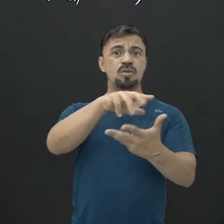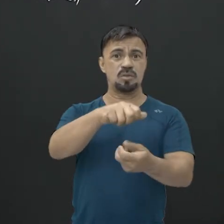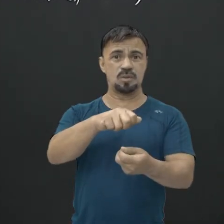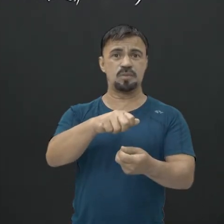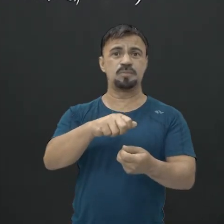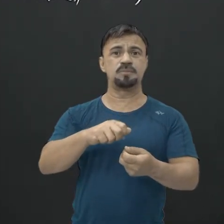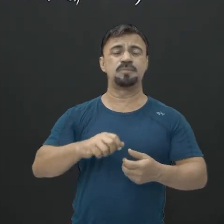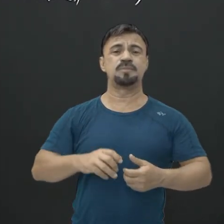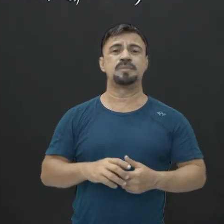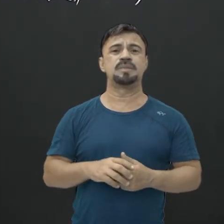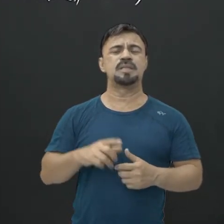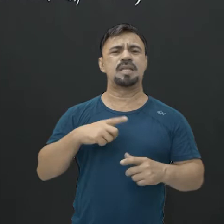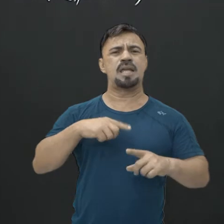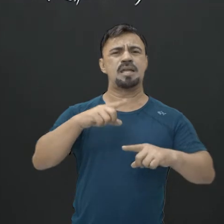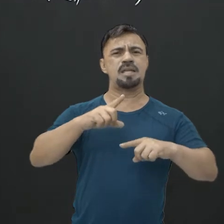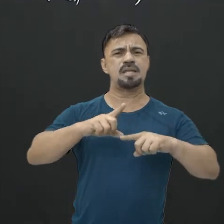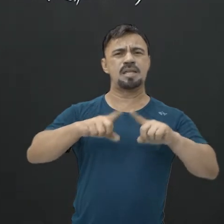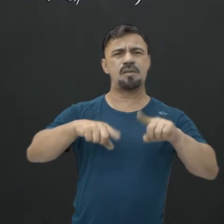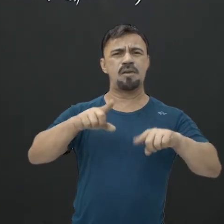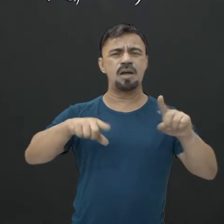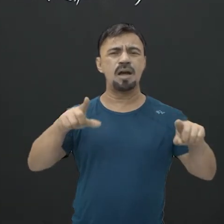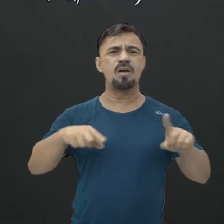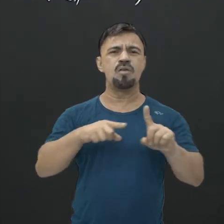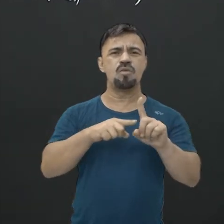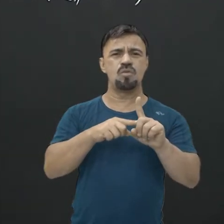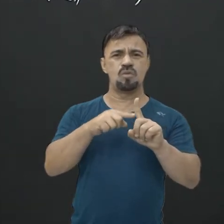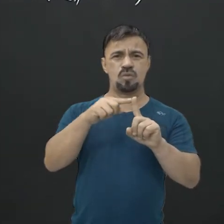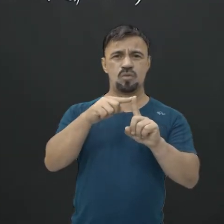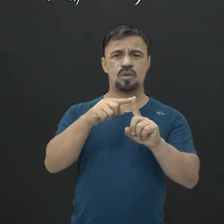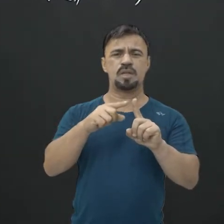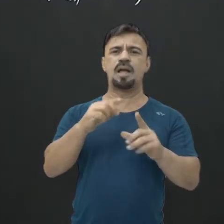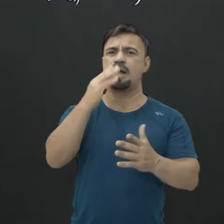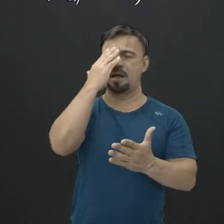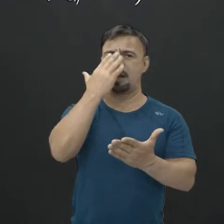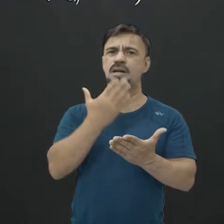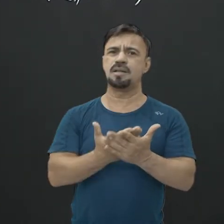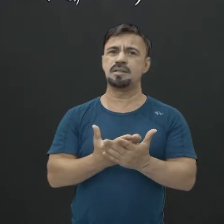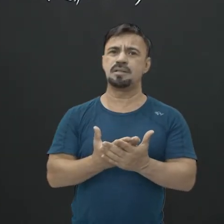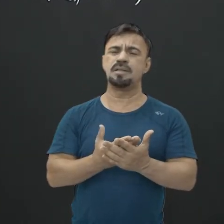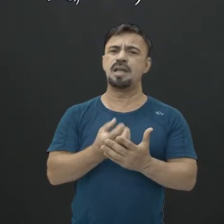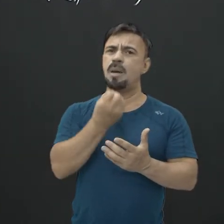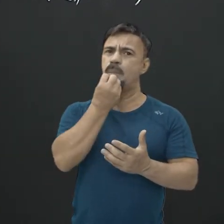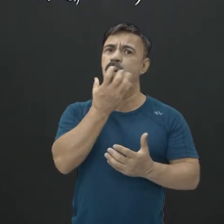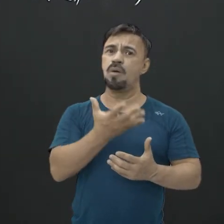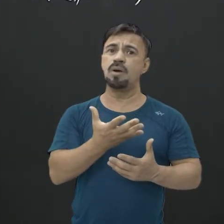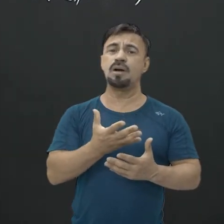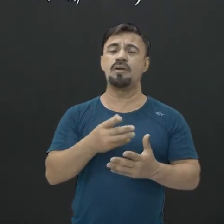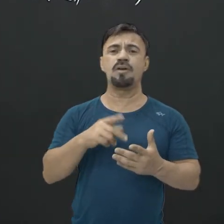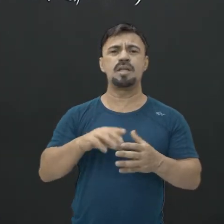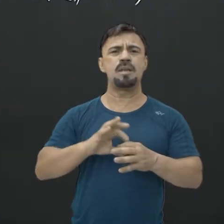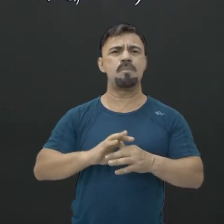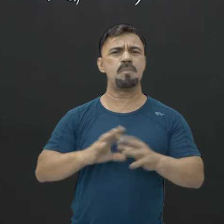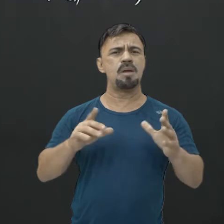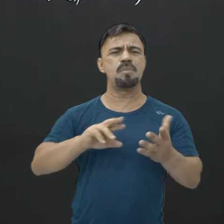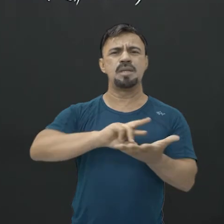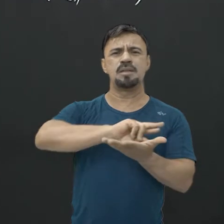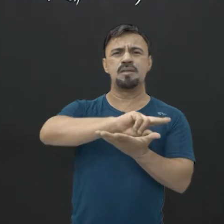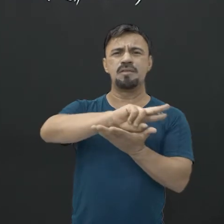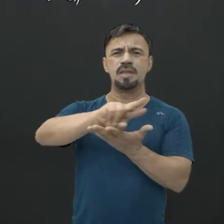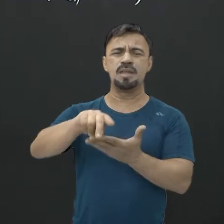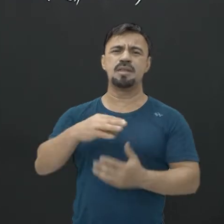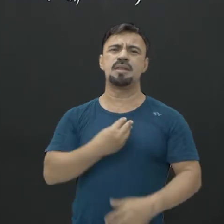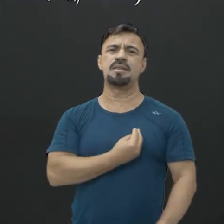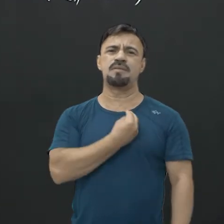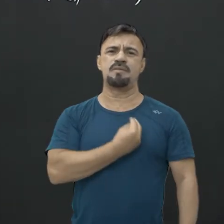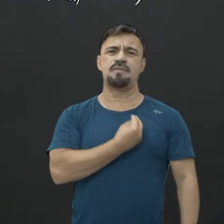Temos temperaturas bem variadas, mas a média é essa. E acredite, essa é uma boa média. Permite essa grande diversidade de vida